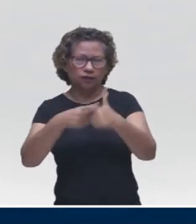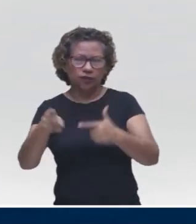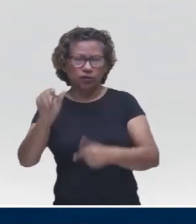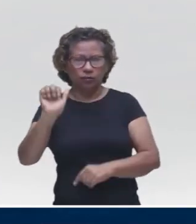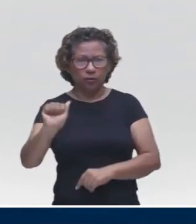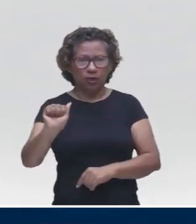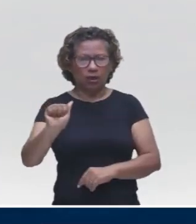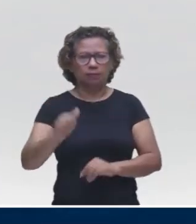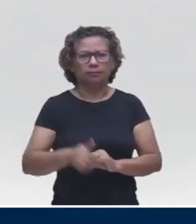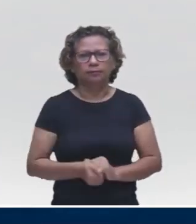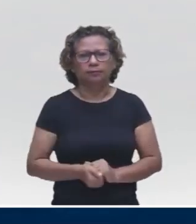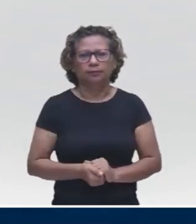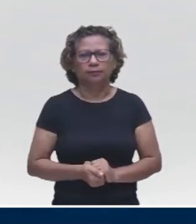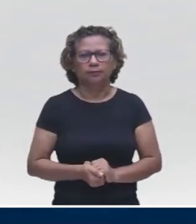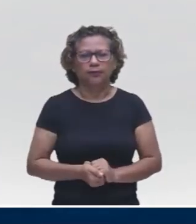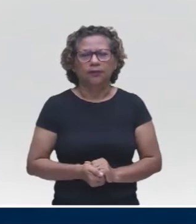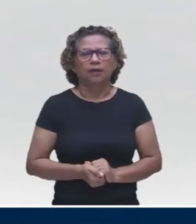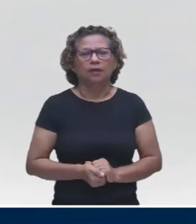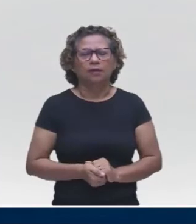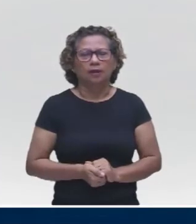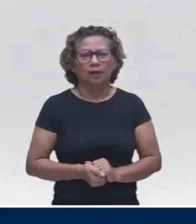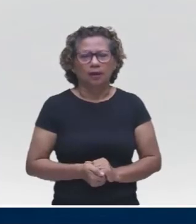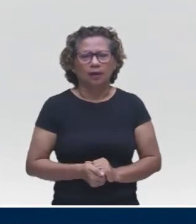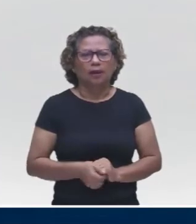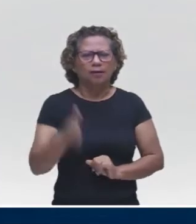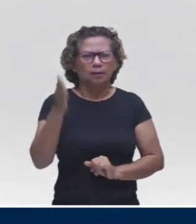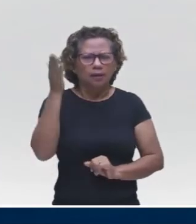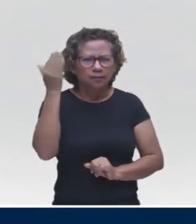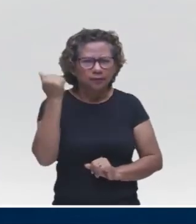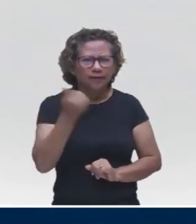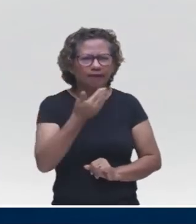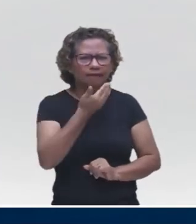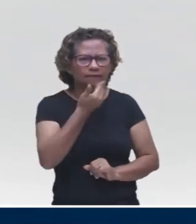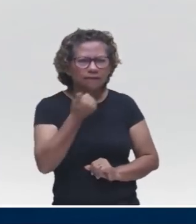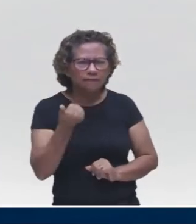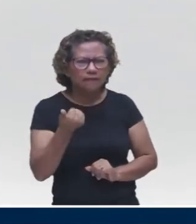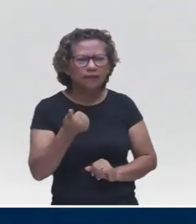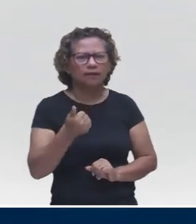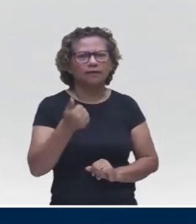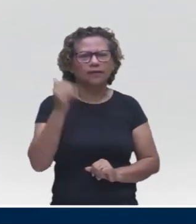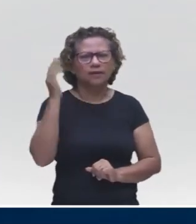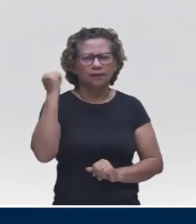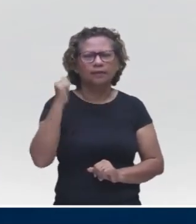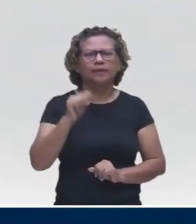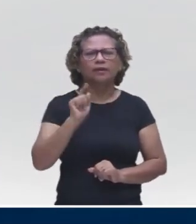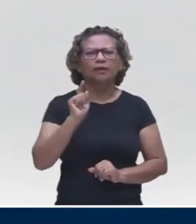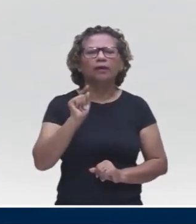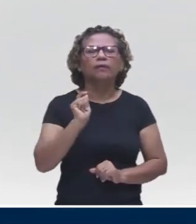calcular o zero da função, que nós também chamamos de raiz da função.